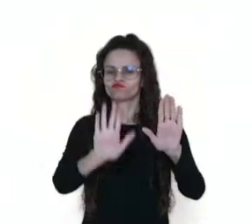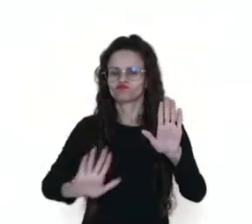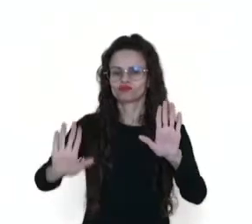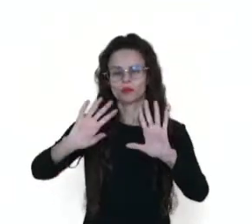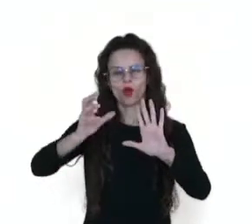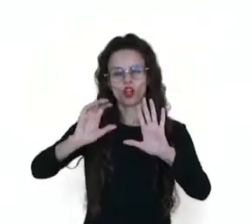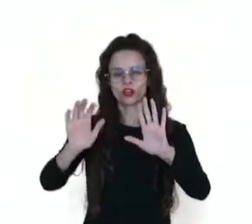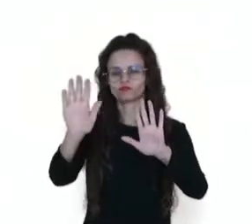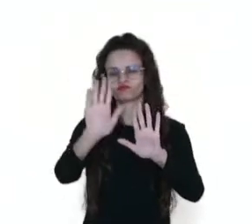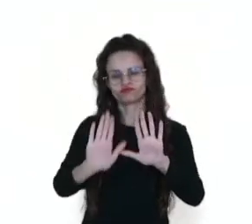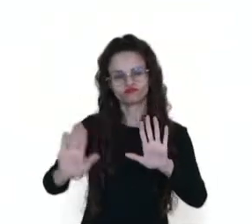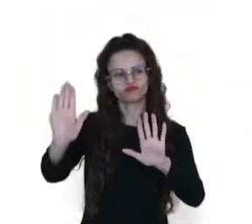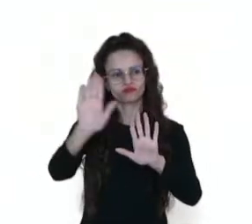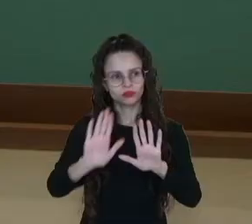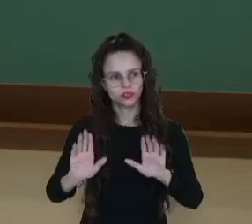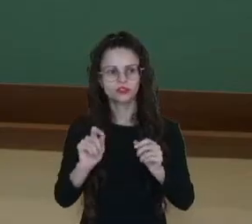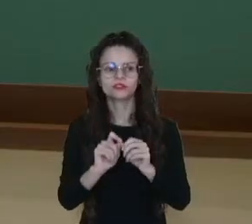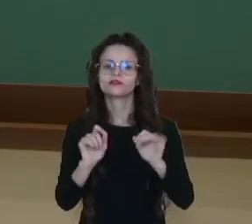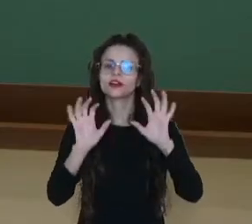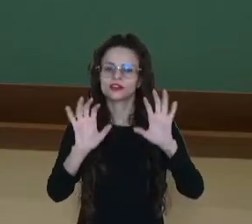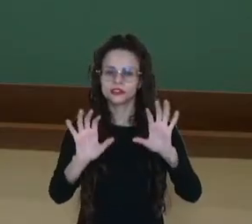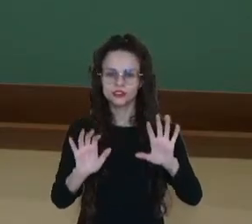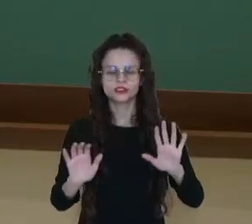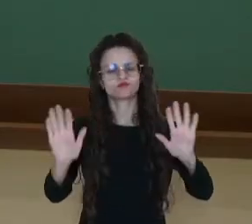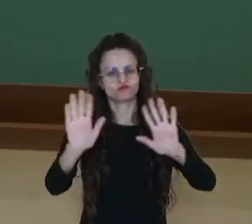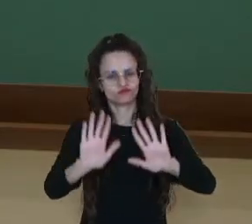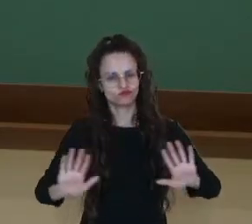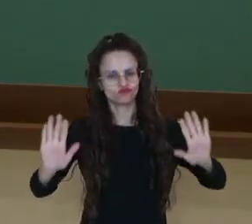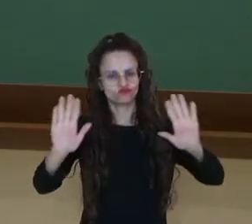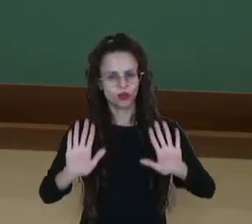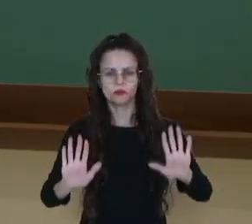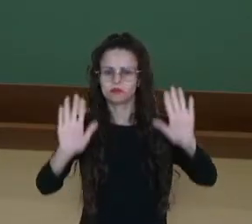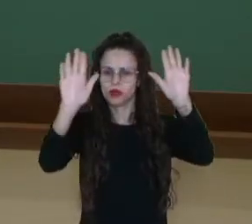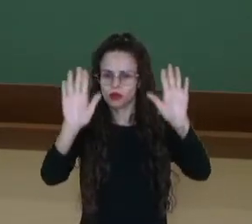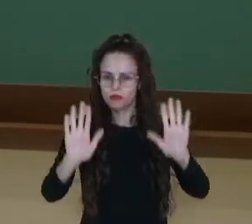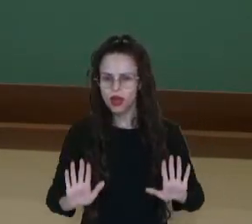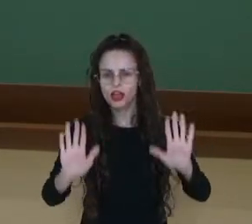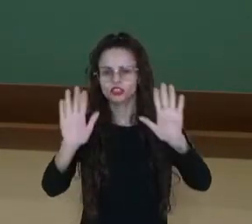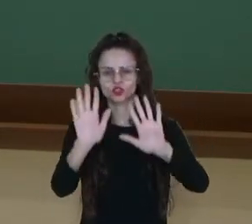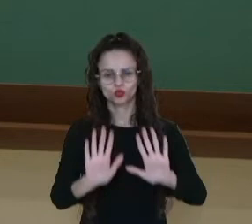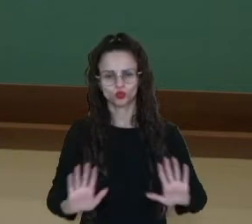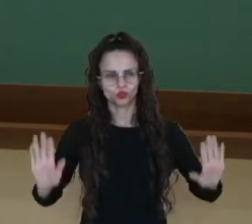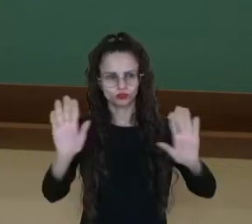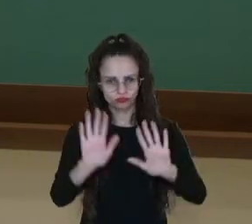movimentos com a bola. Vamos fazer movimentos circulares para cima, para